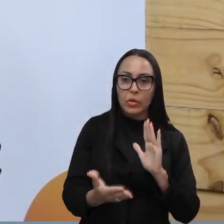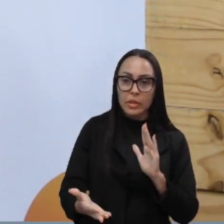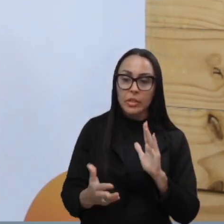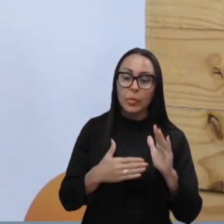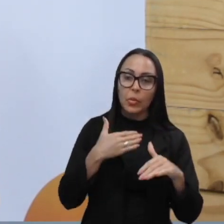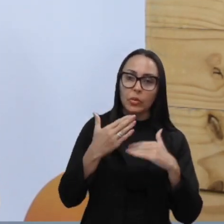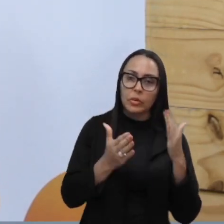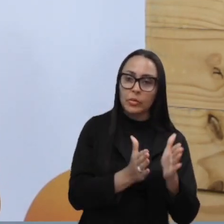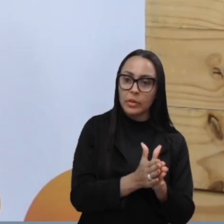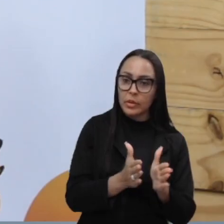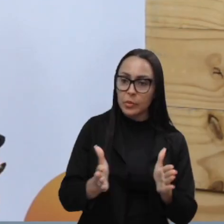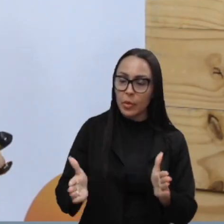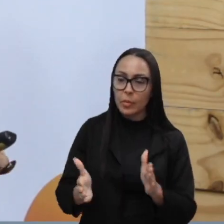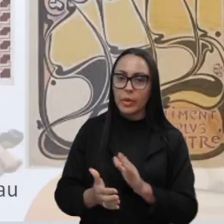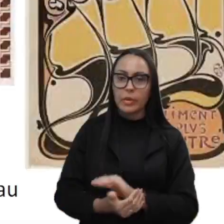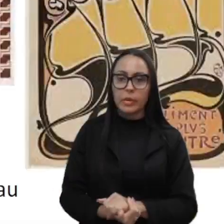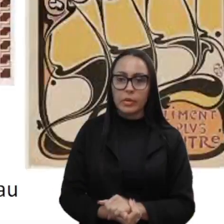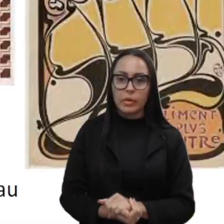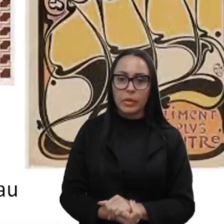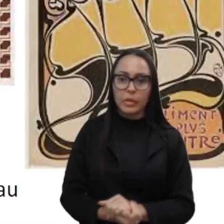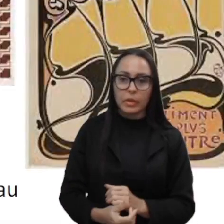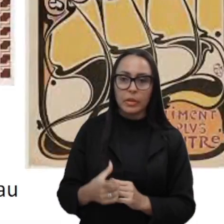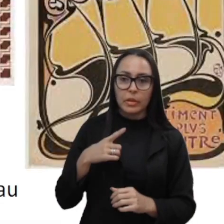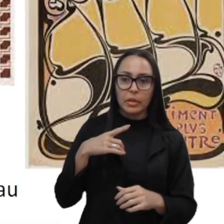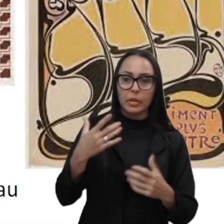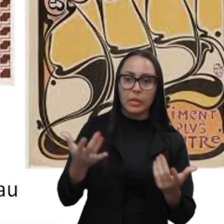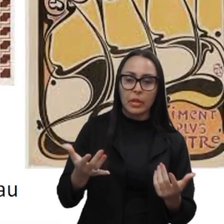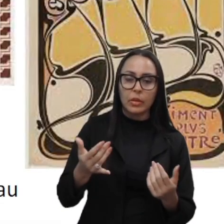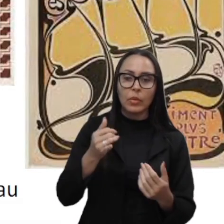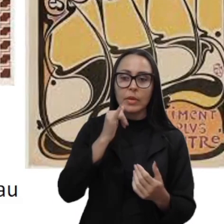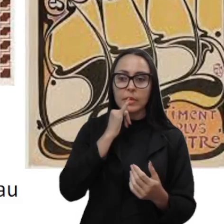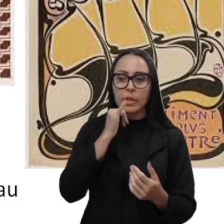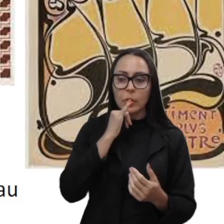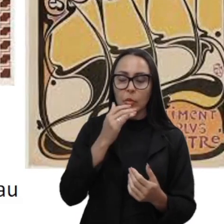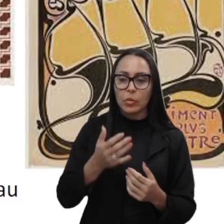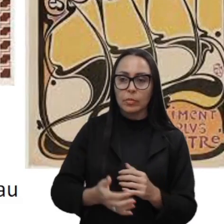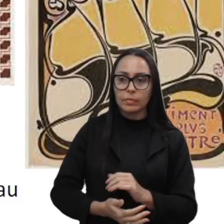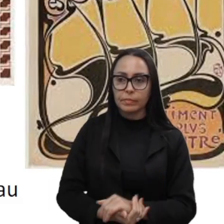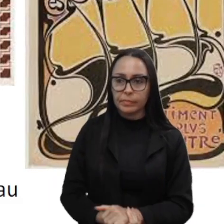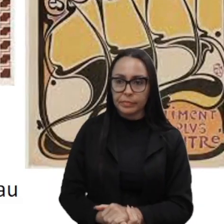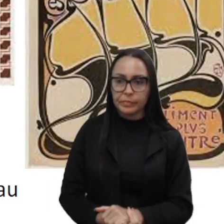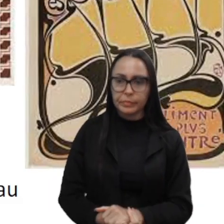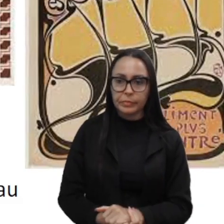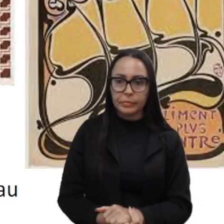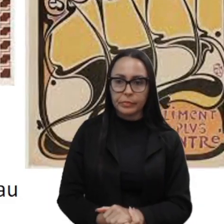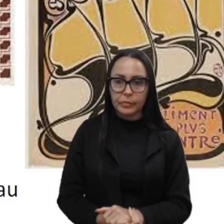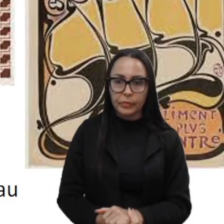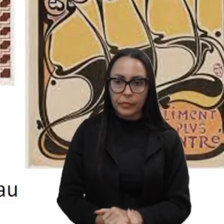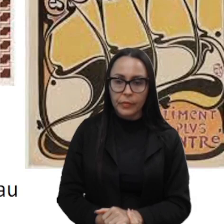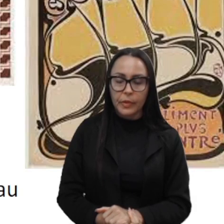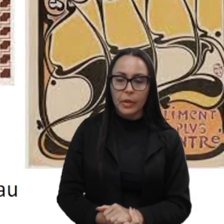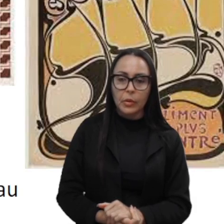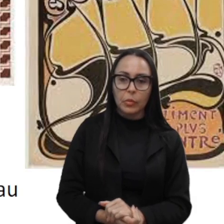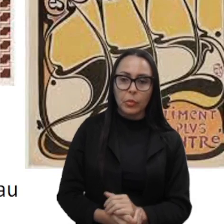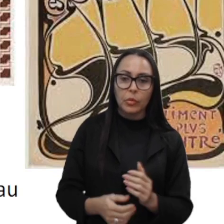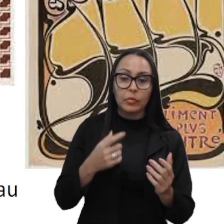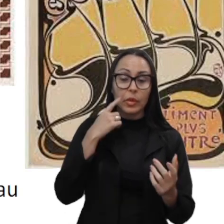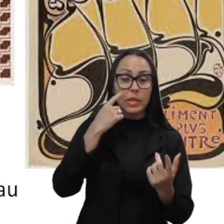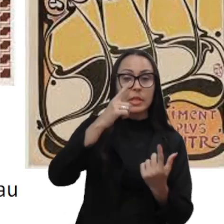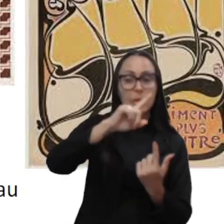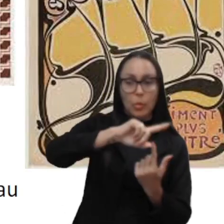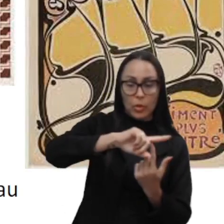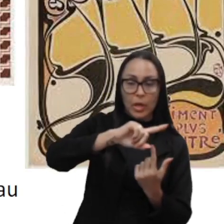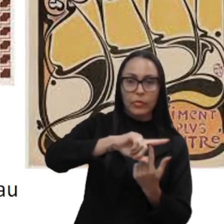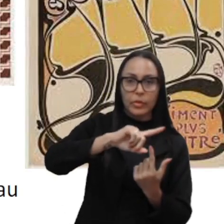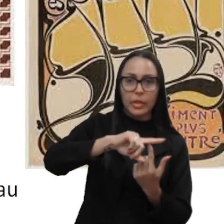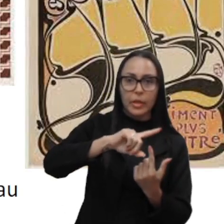nesse momento. Então, a gente tem aqui exemplos de diagramação, né? Foram produzidas muitas tipografias, vocês